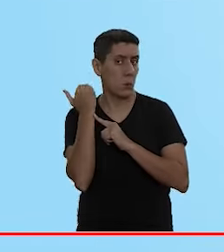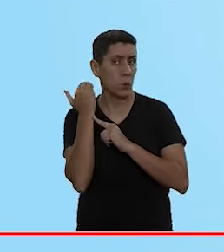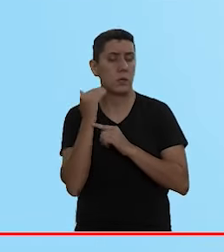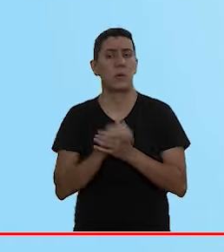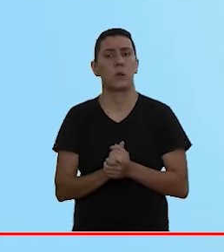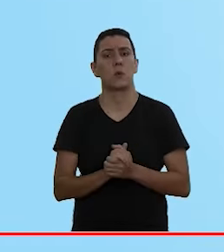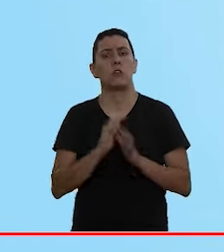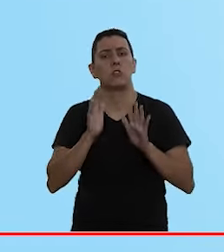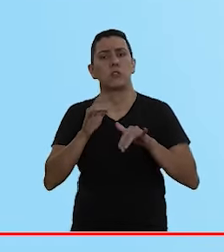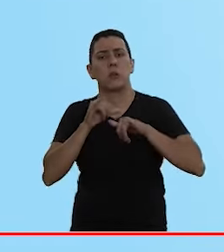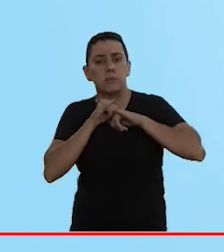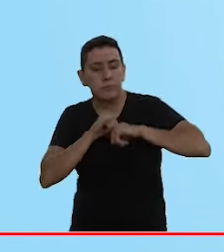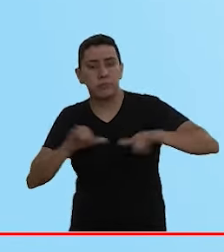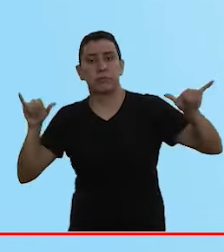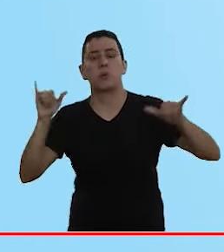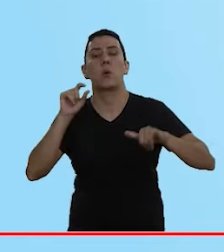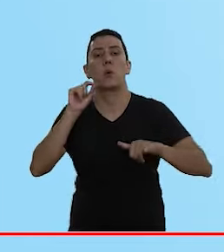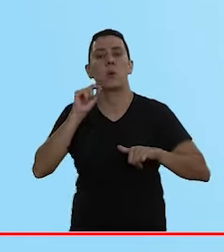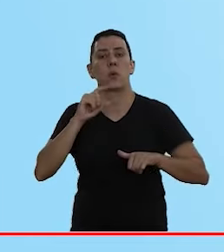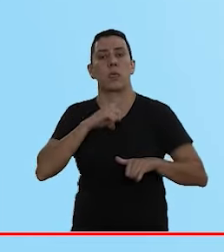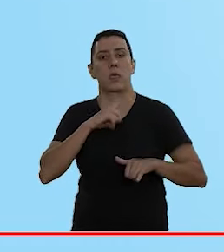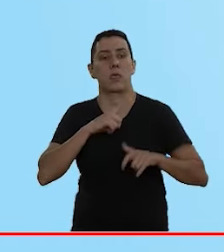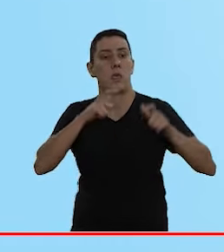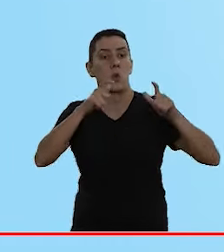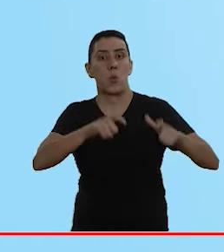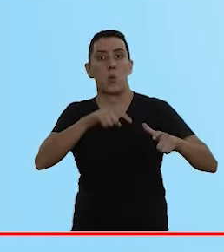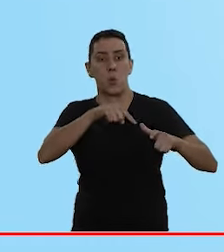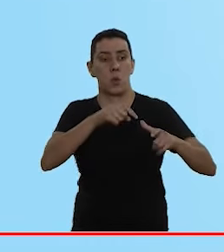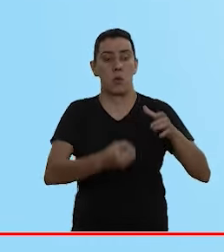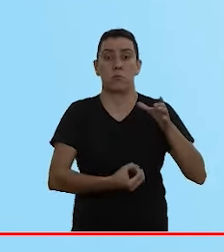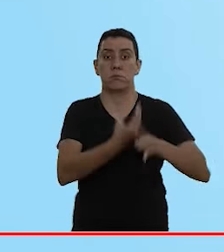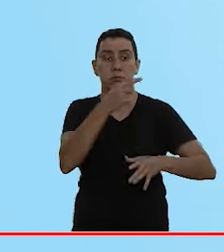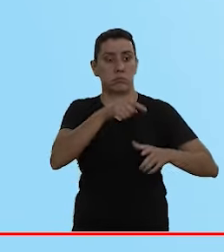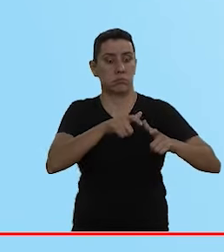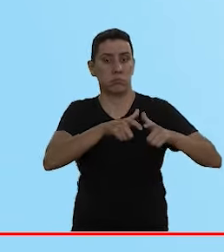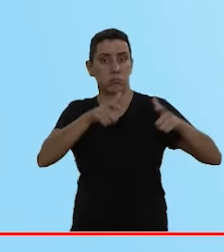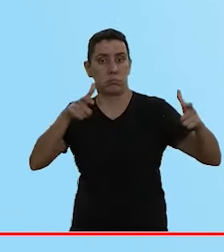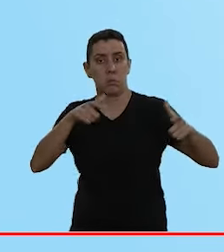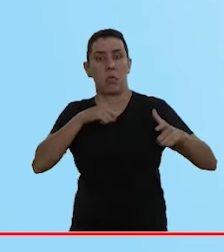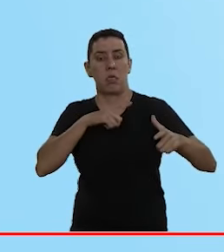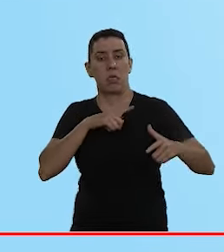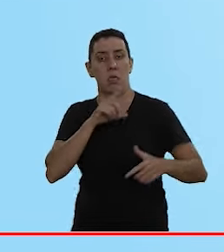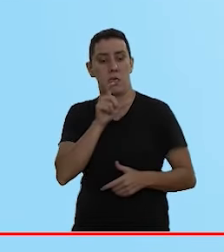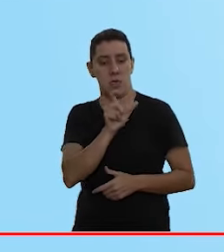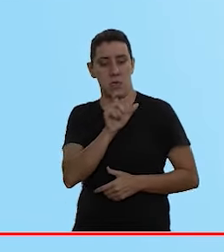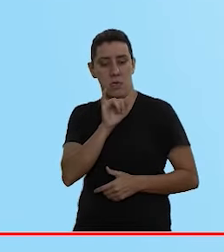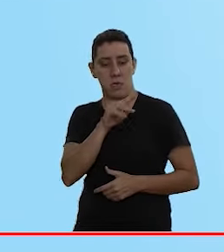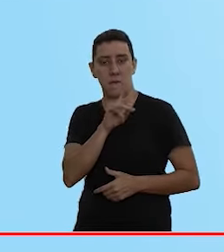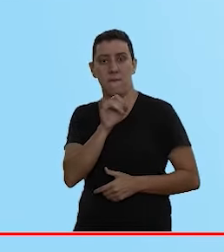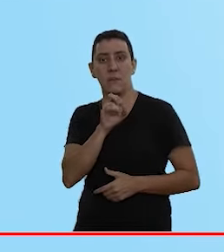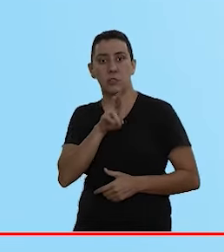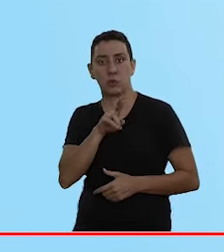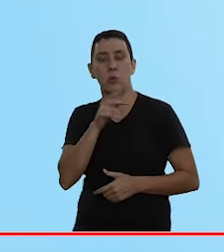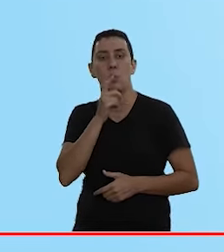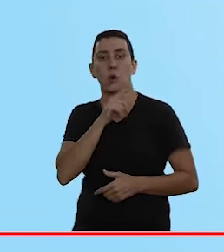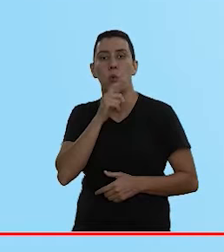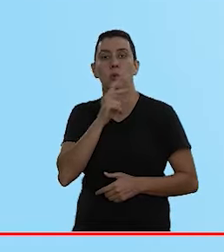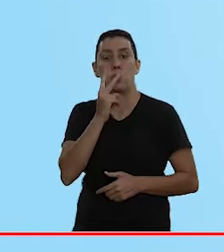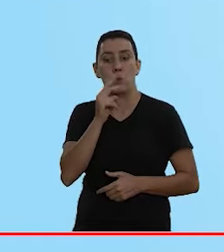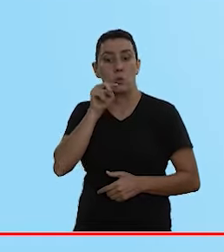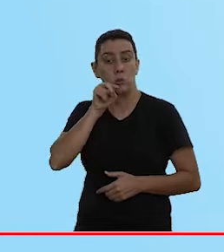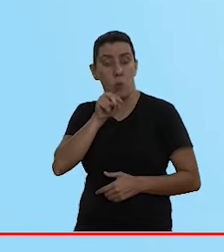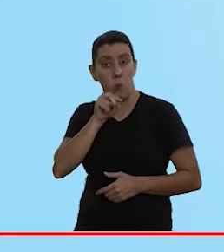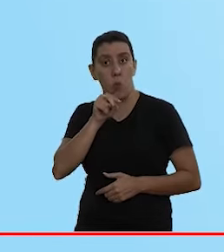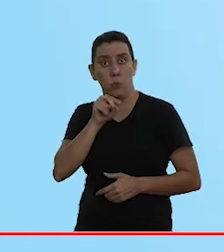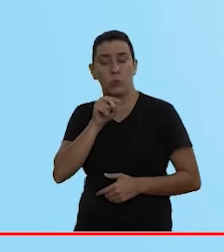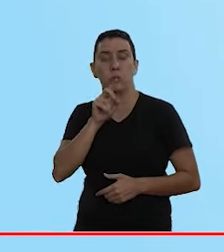teve a divulgação aí da maior planta Utility Scale também, que com inversores string, uma planta de 2.2 gigawatts na China,